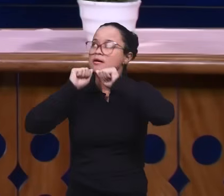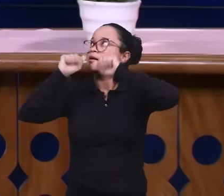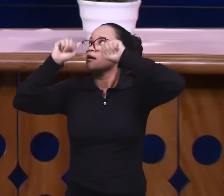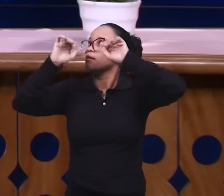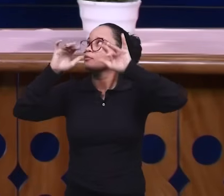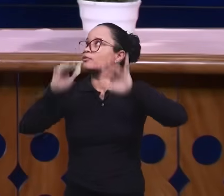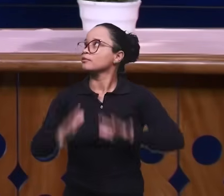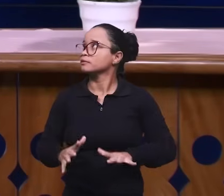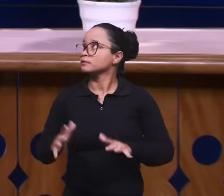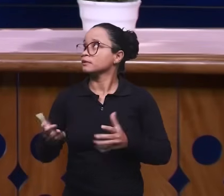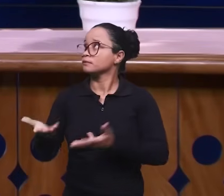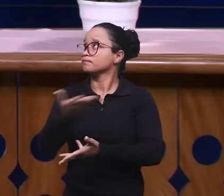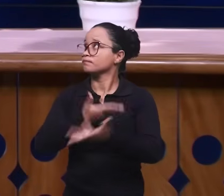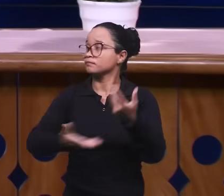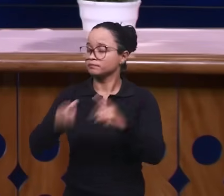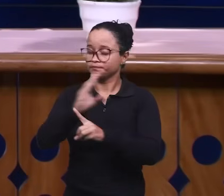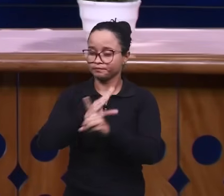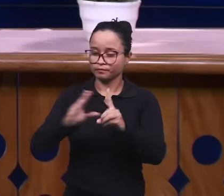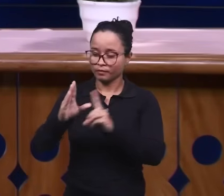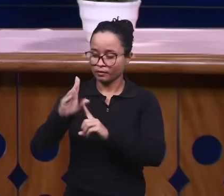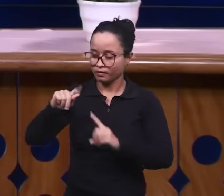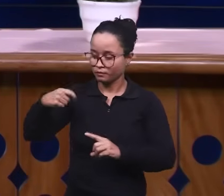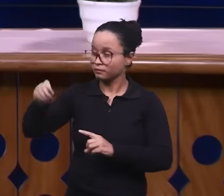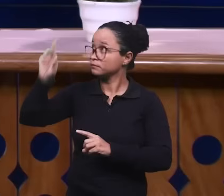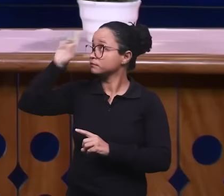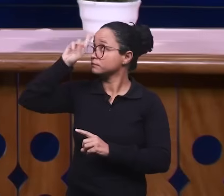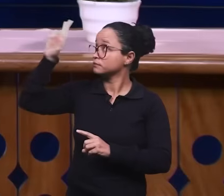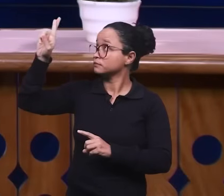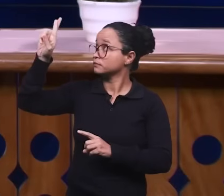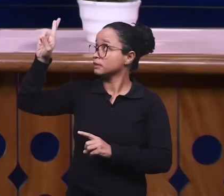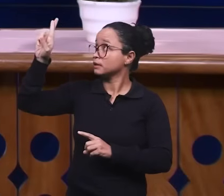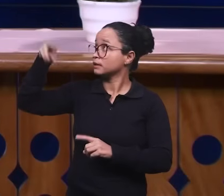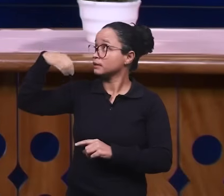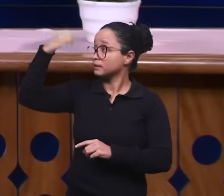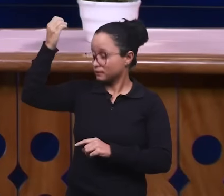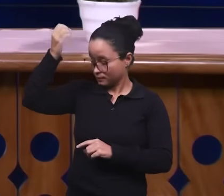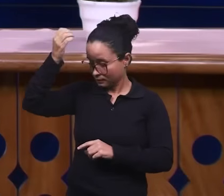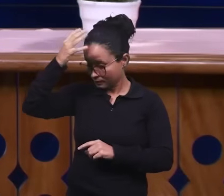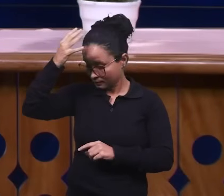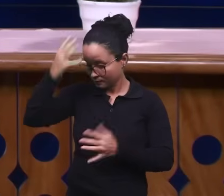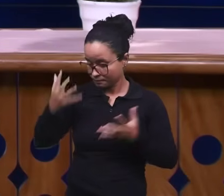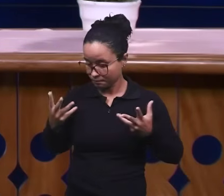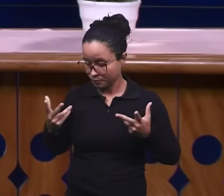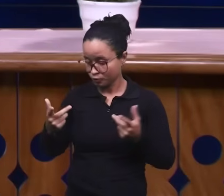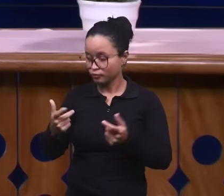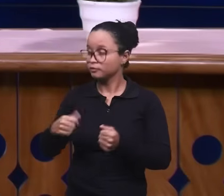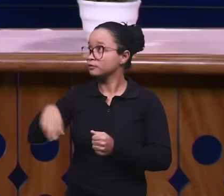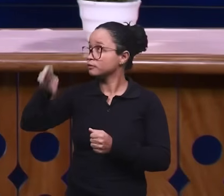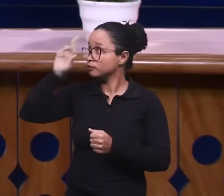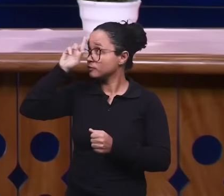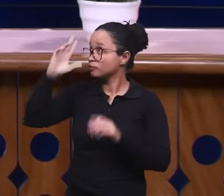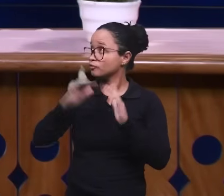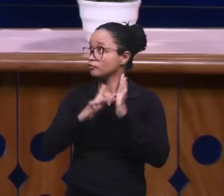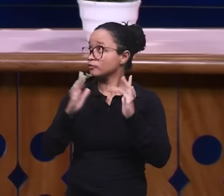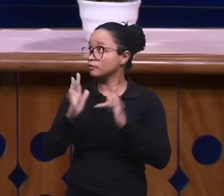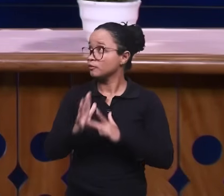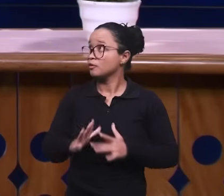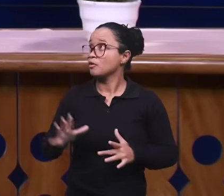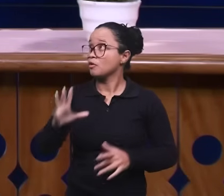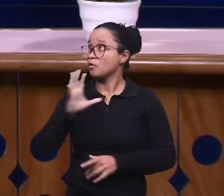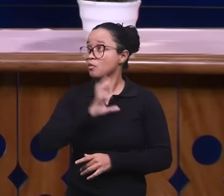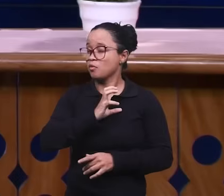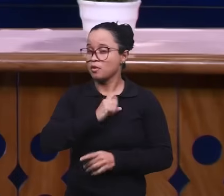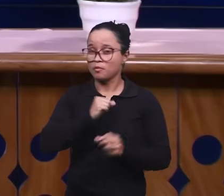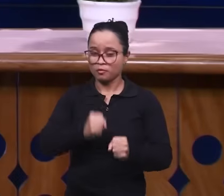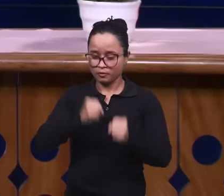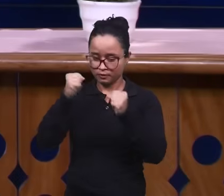todos que participaram deste culto, e em teu nome dizemos que a graça maravilhosa do Senhor Jesus, o grande amor de